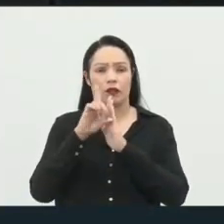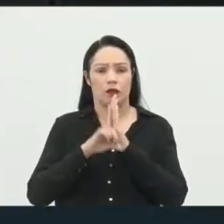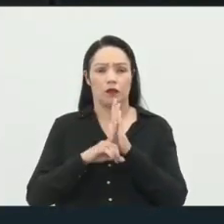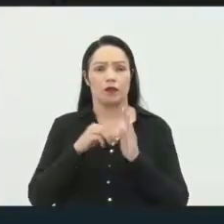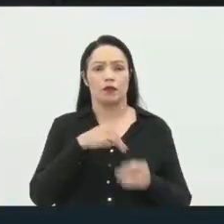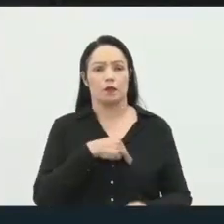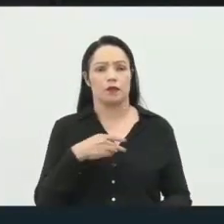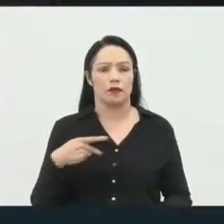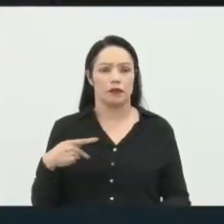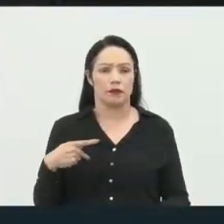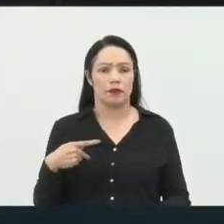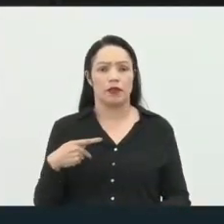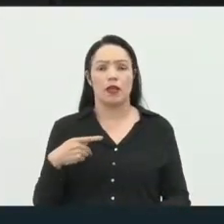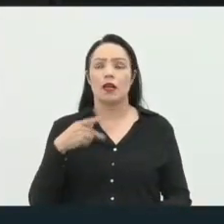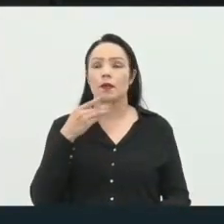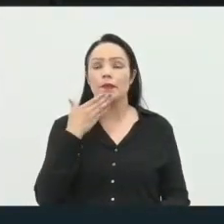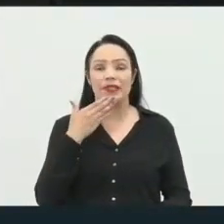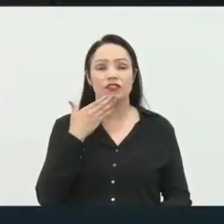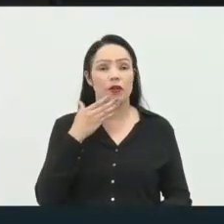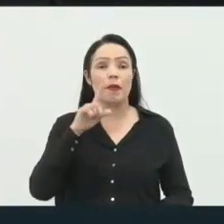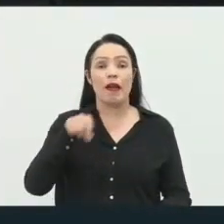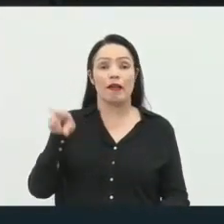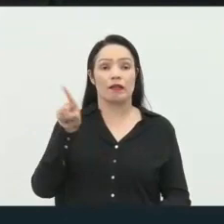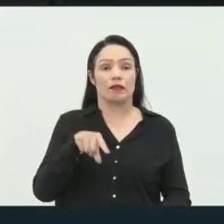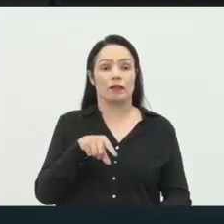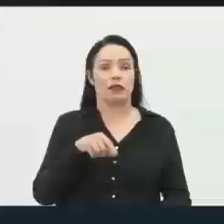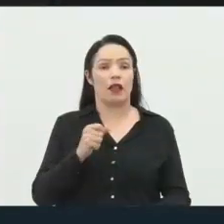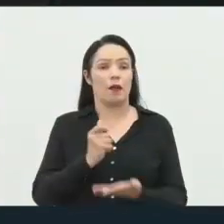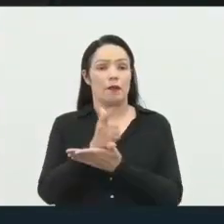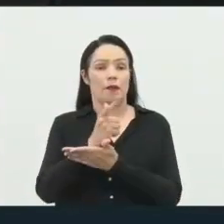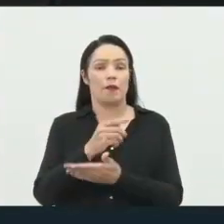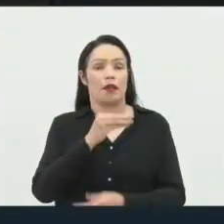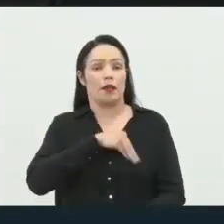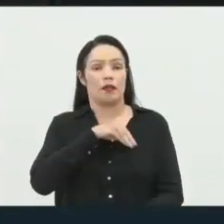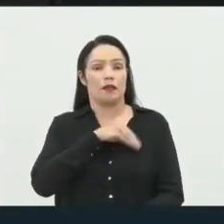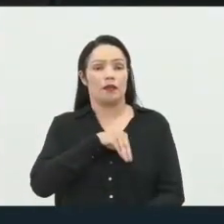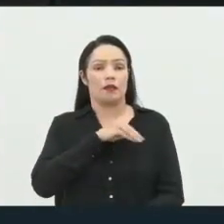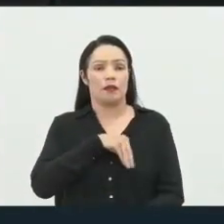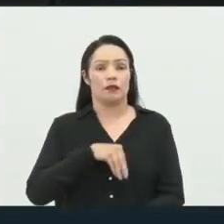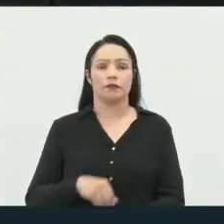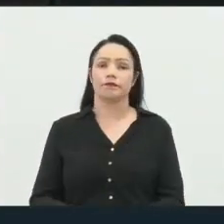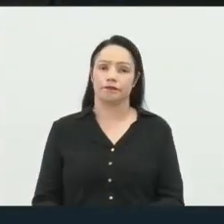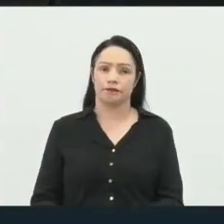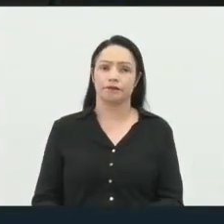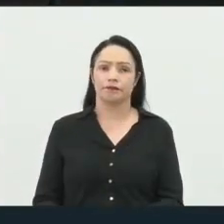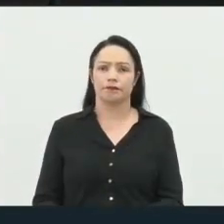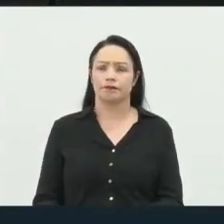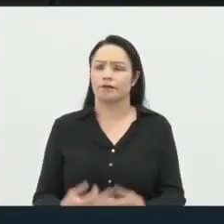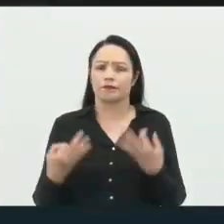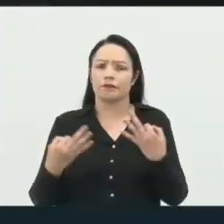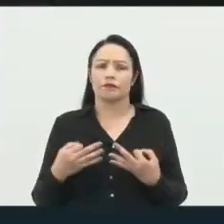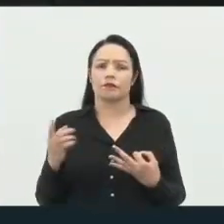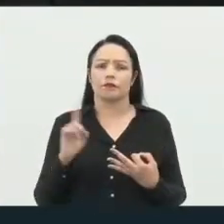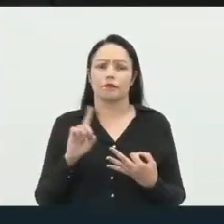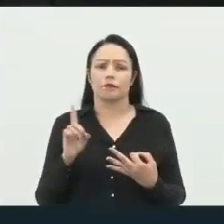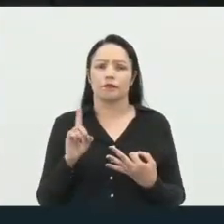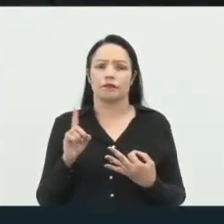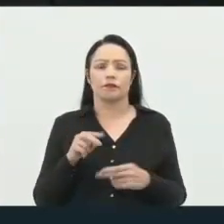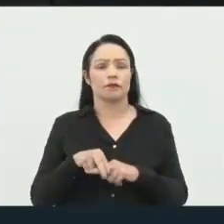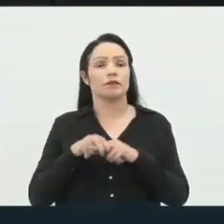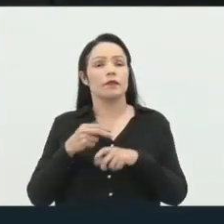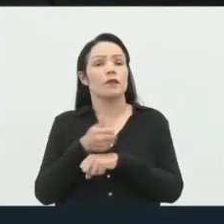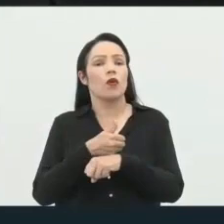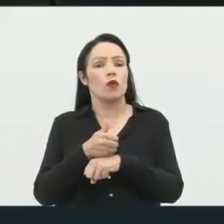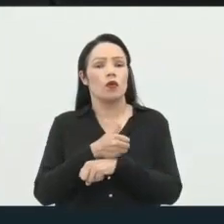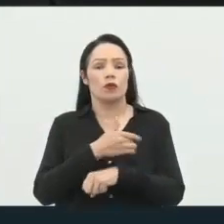pedindo para que fosse suspense esses pagamentos aí desses profissionais né É injusto porque esses Profissionais de Saúde